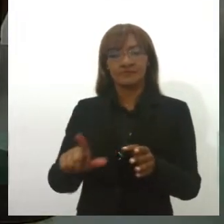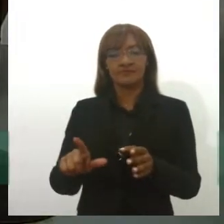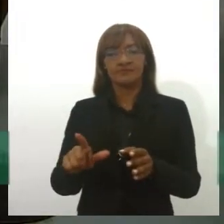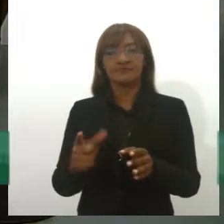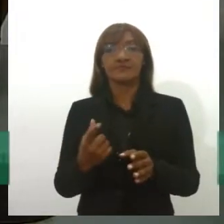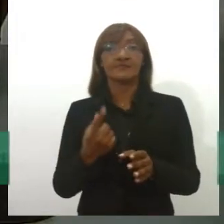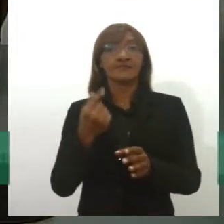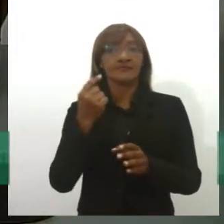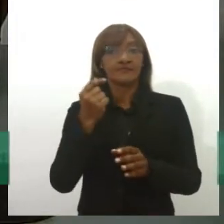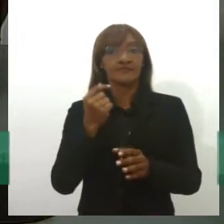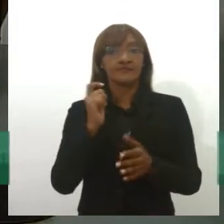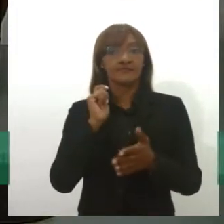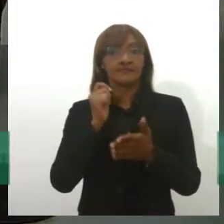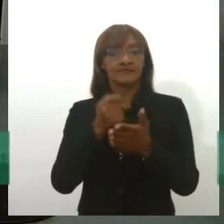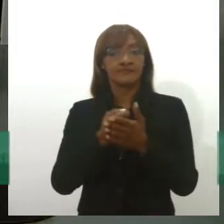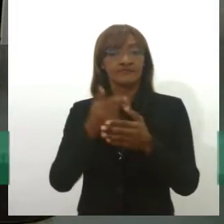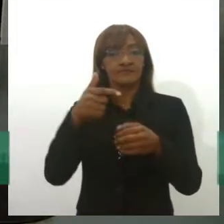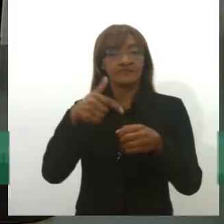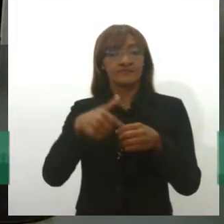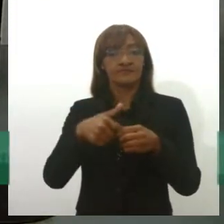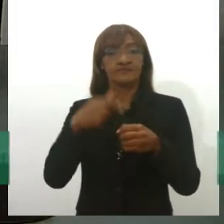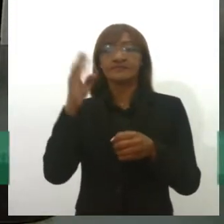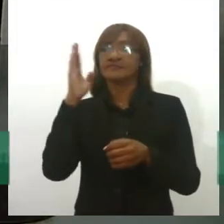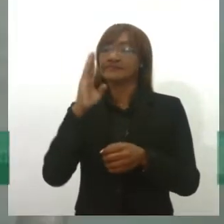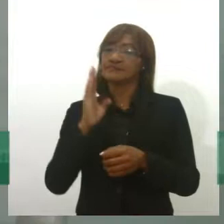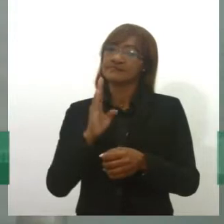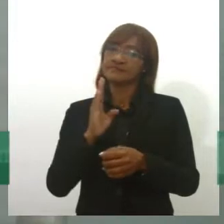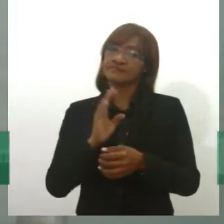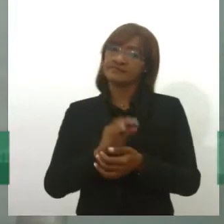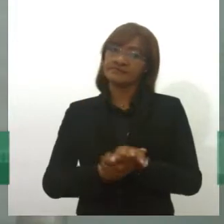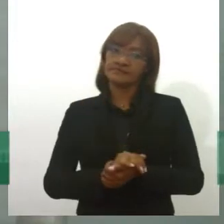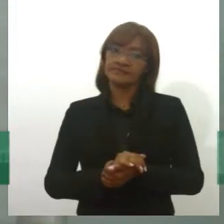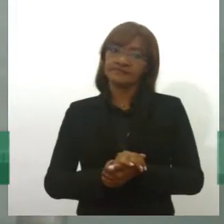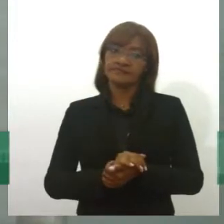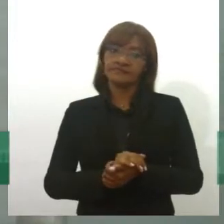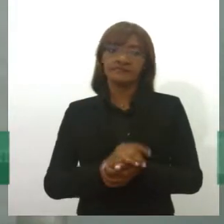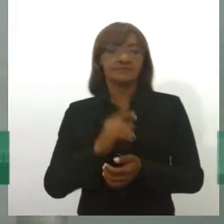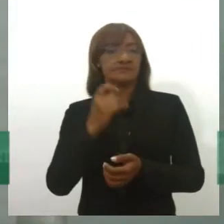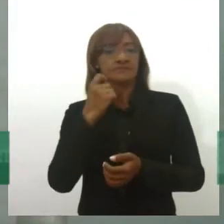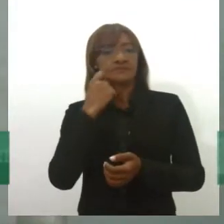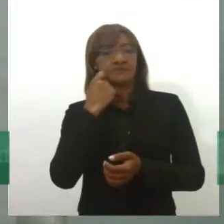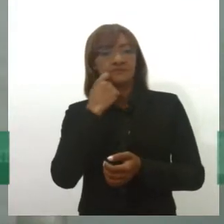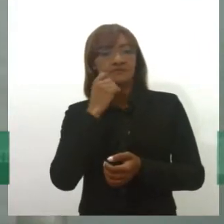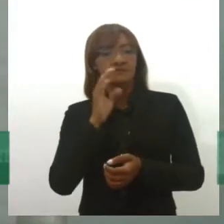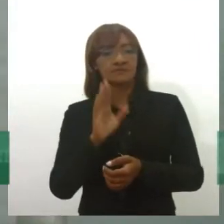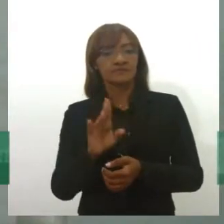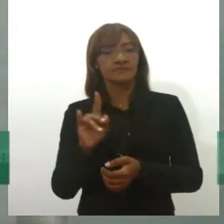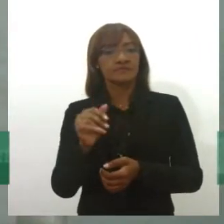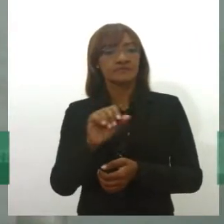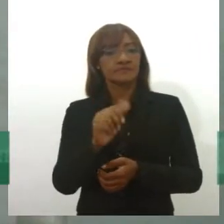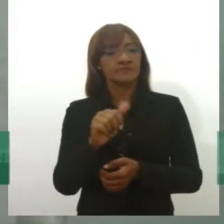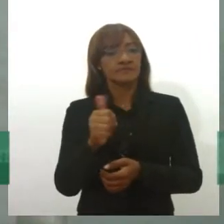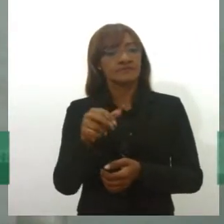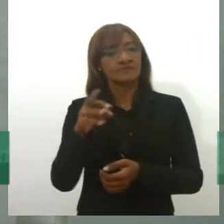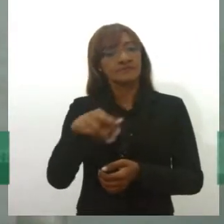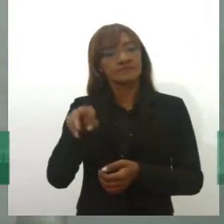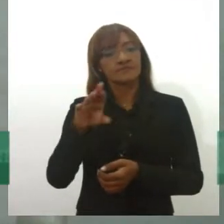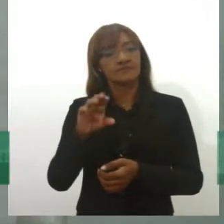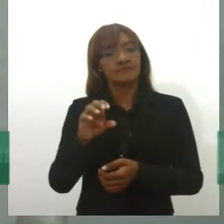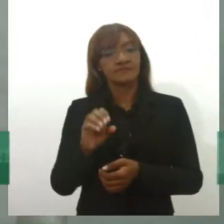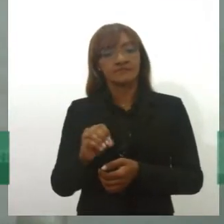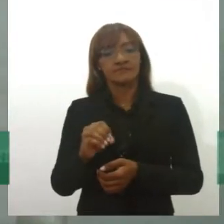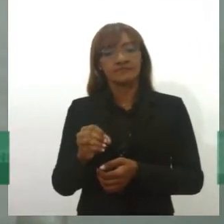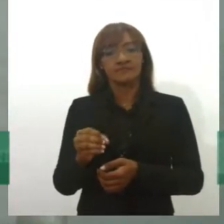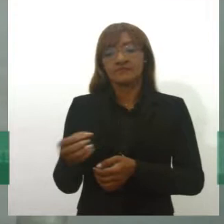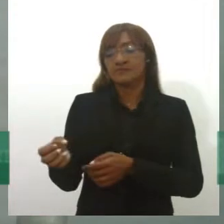preço dos combustíveis no Brasil. Na última sexta-feira, 11 de março, um novo reajuste começou a